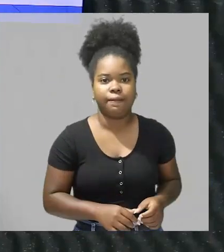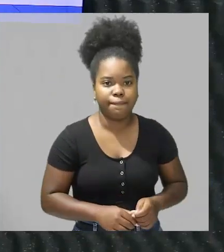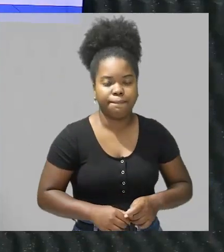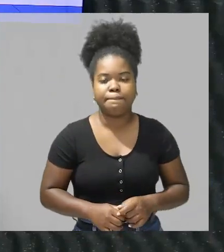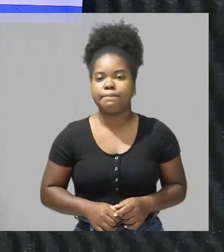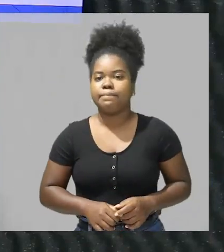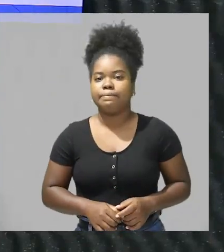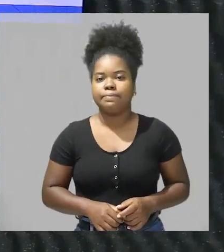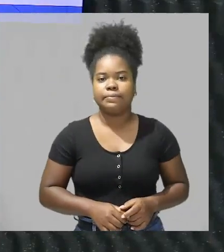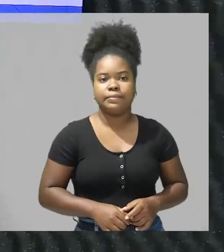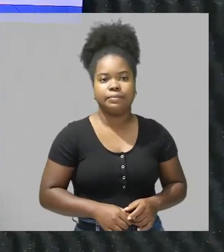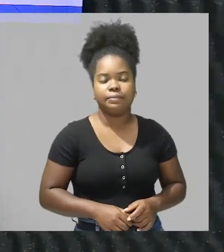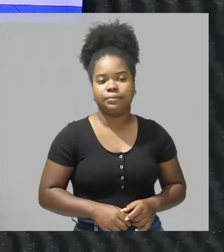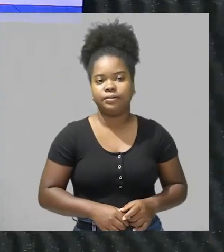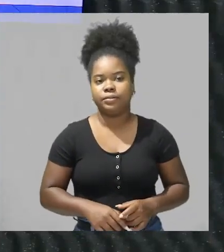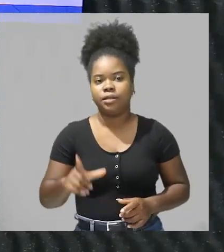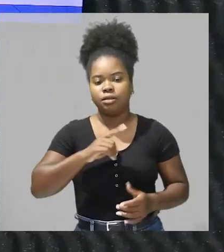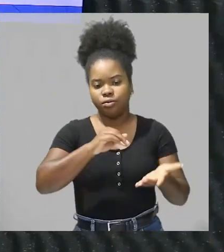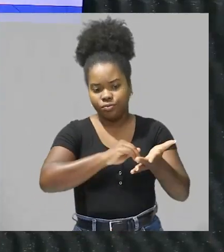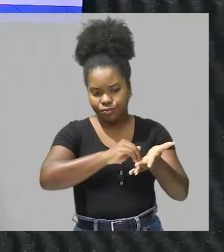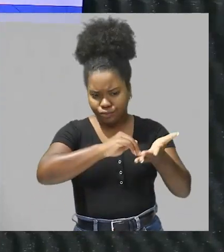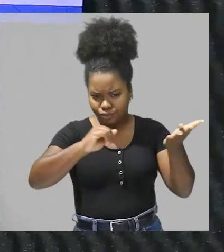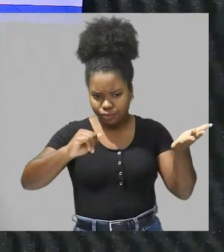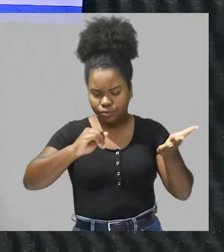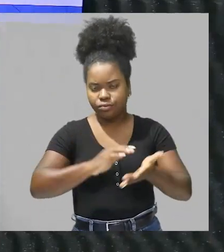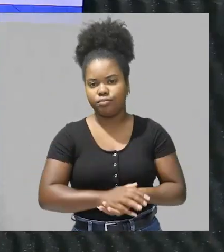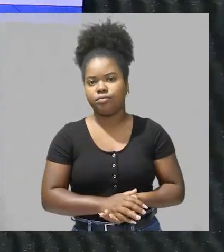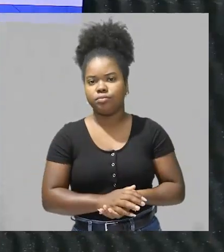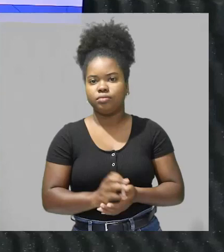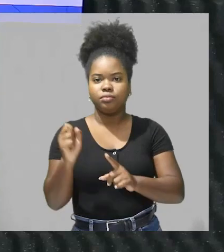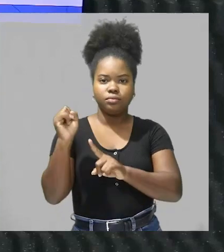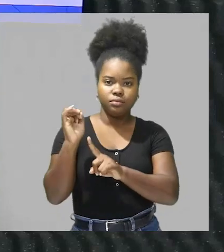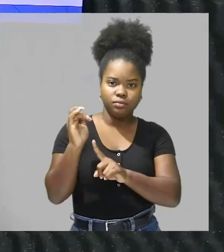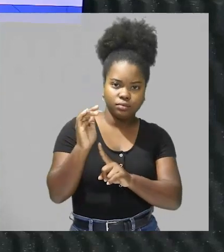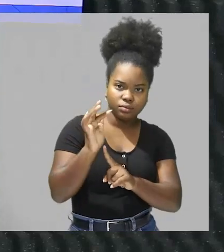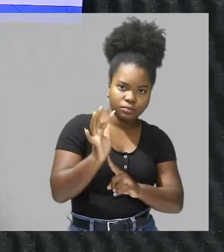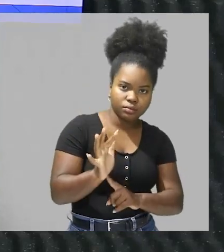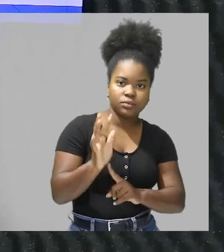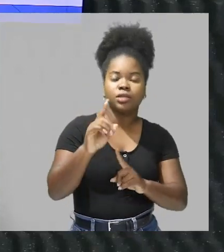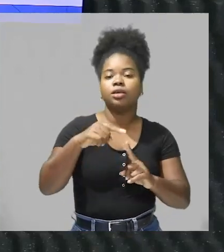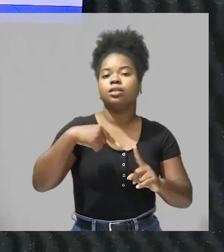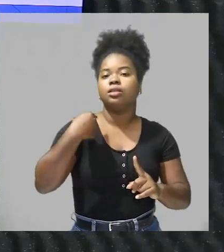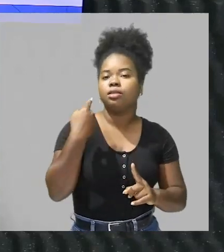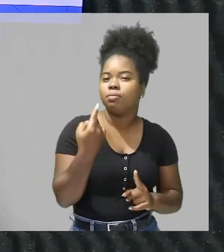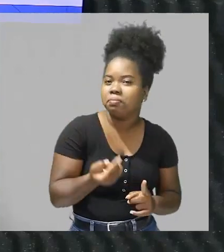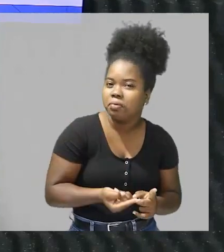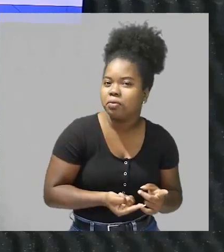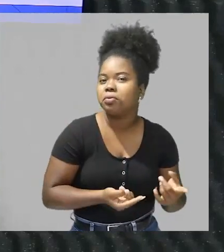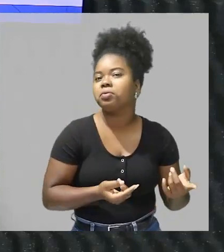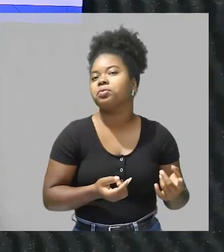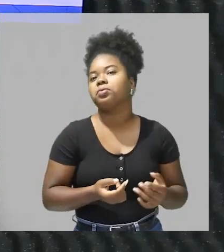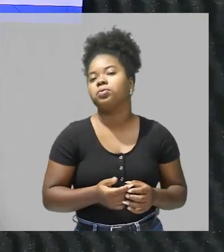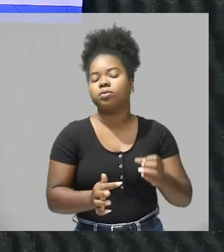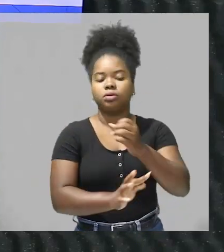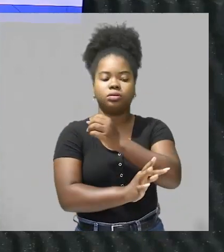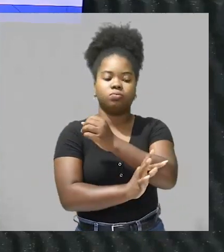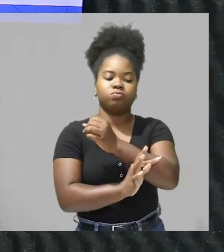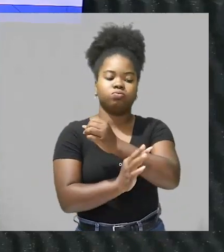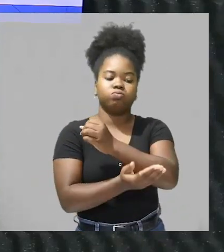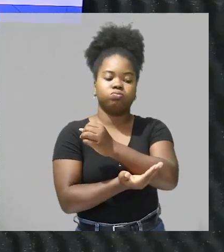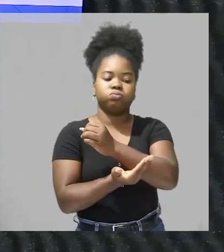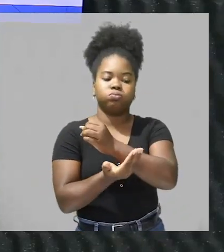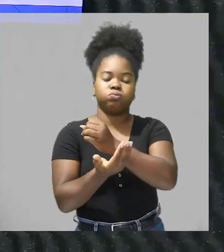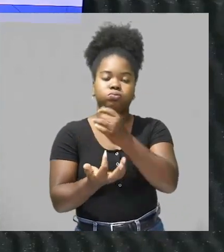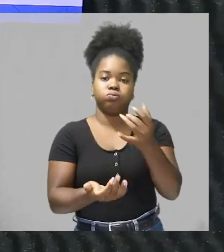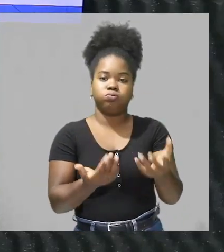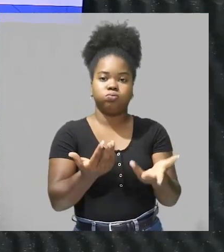inicialmente eu vou ter a retirada dos elementos gasosos depois né com aumento da temperatura de